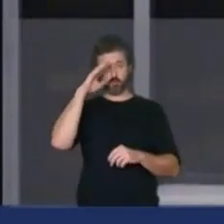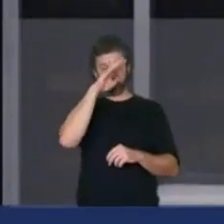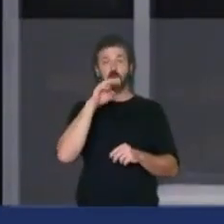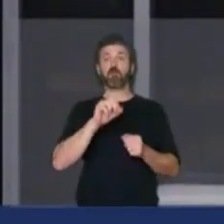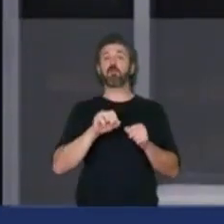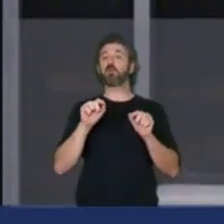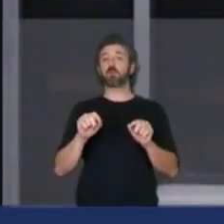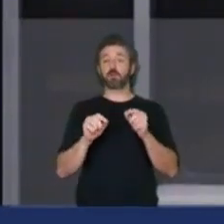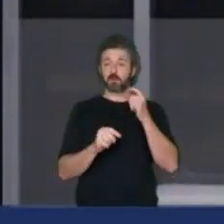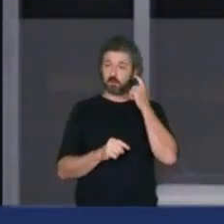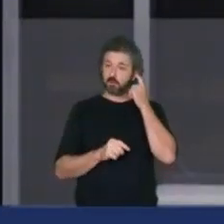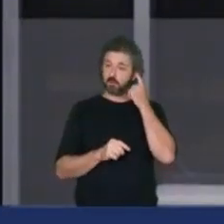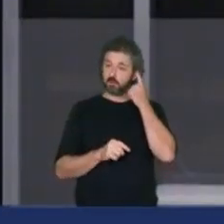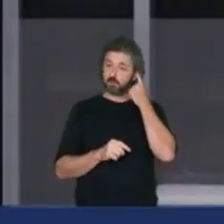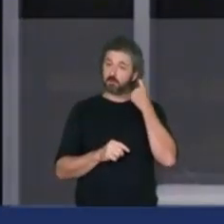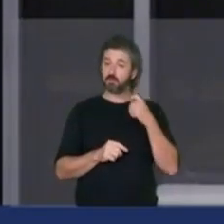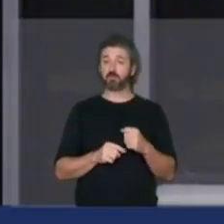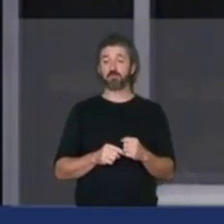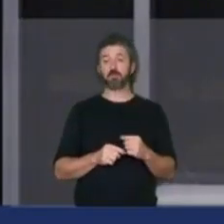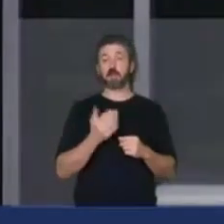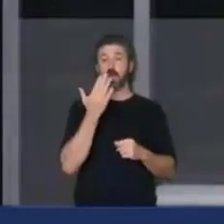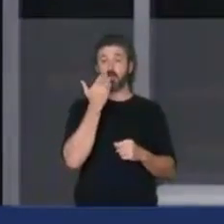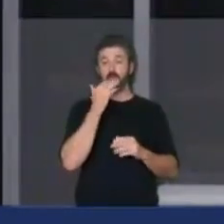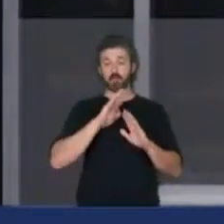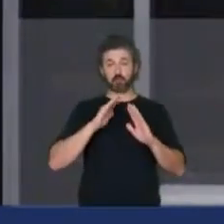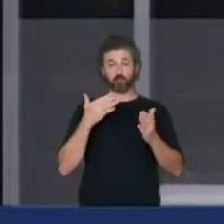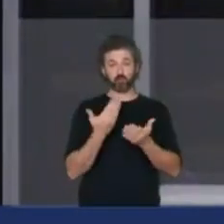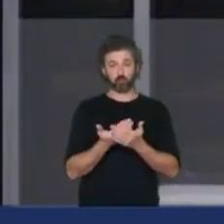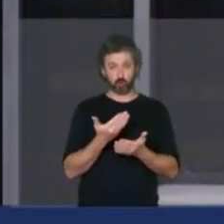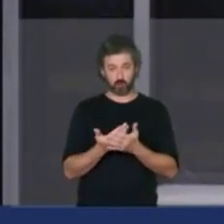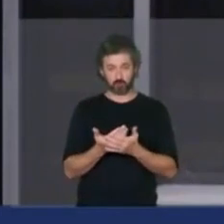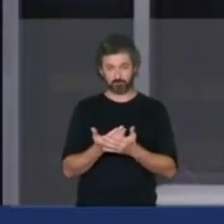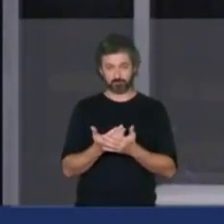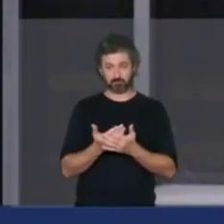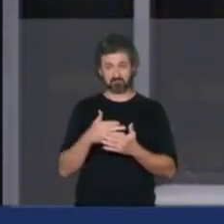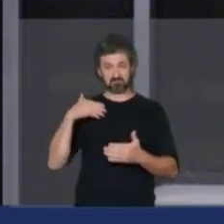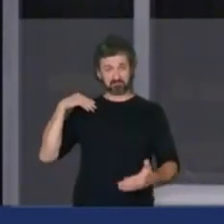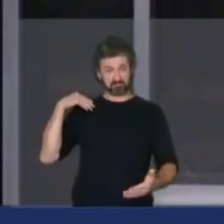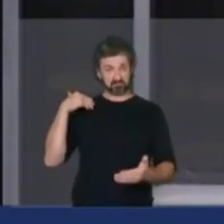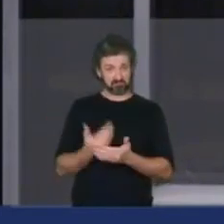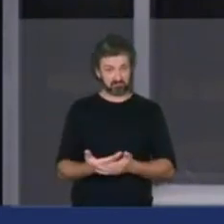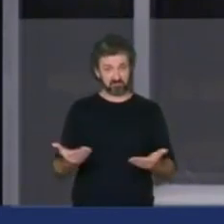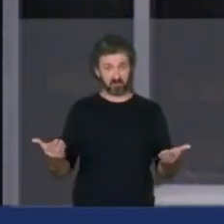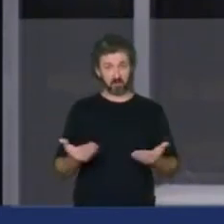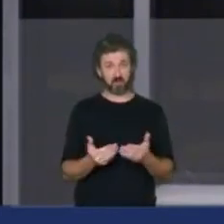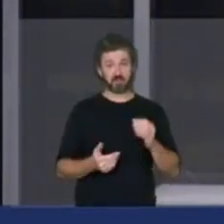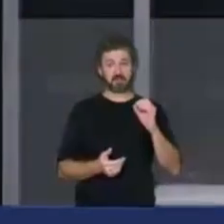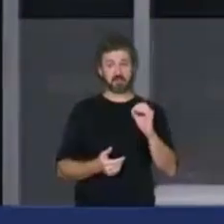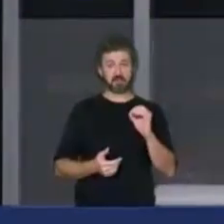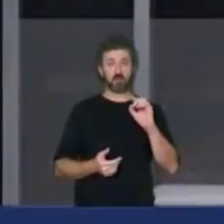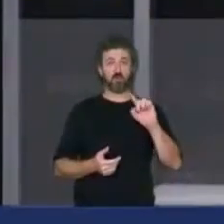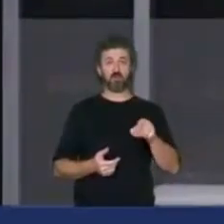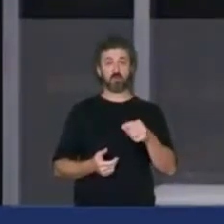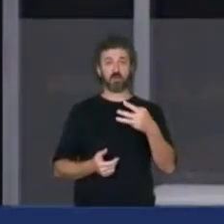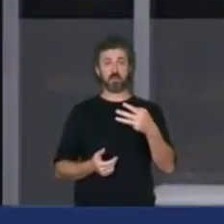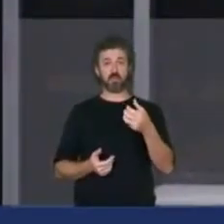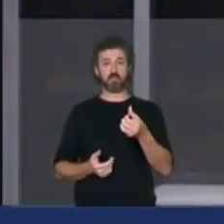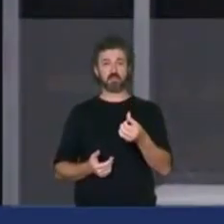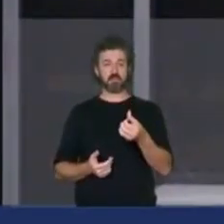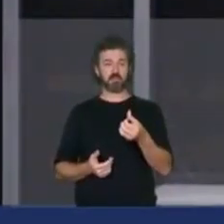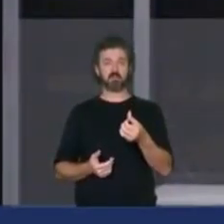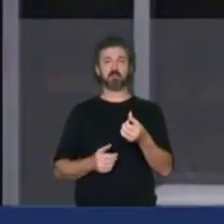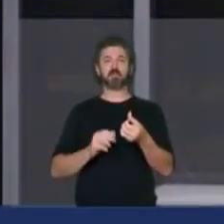fez para alimentação escolar na merenda escolar. Até hoje, ela é de 0,36 ou